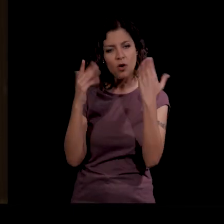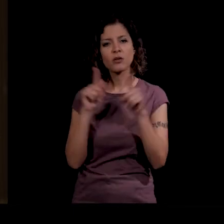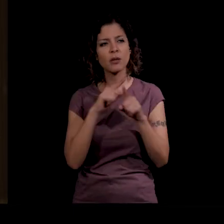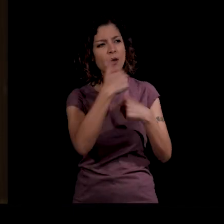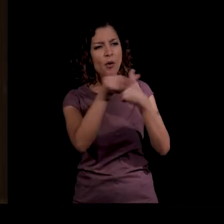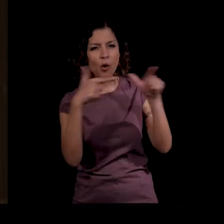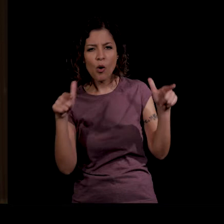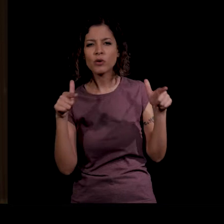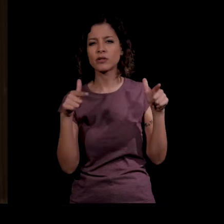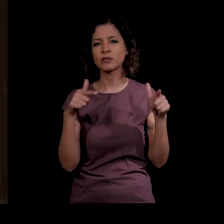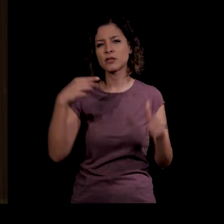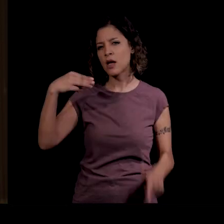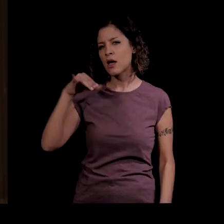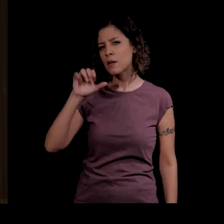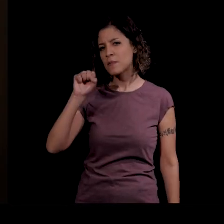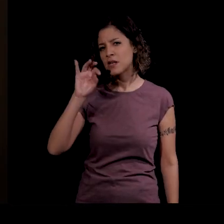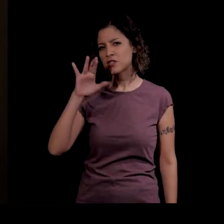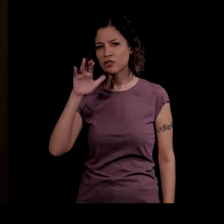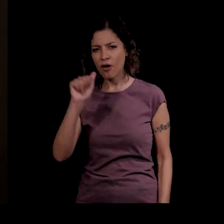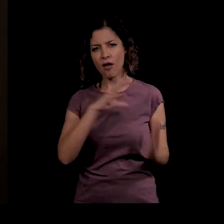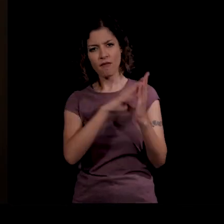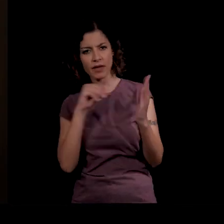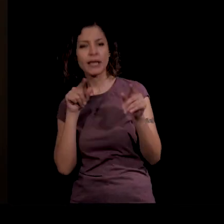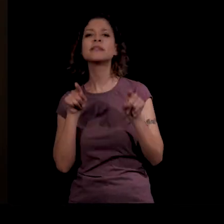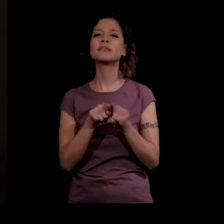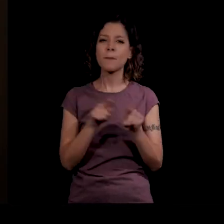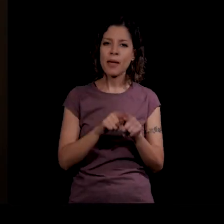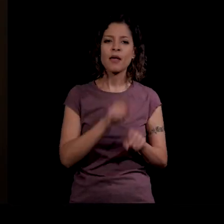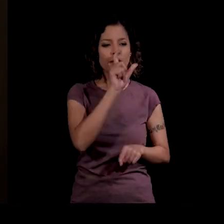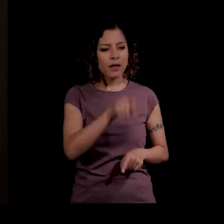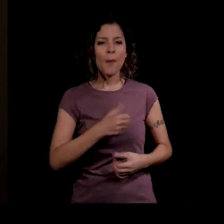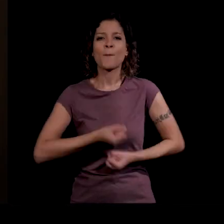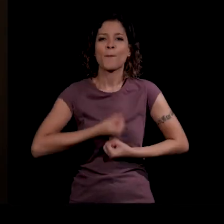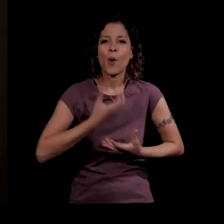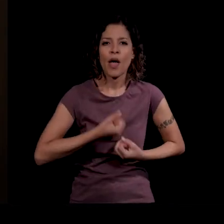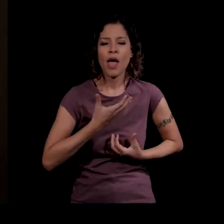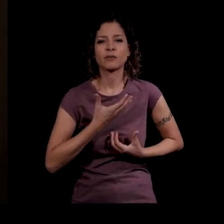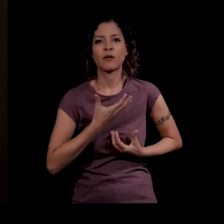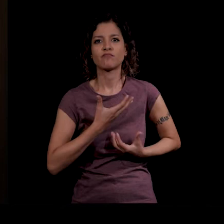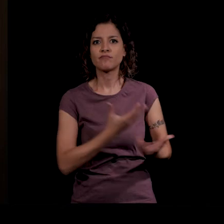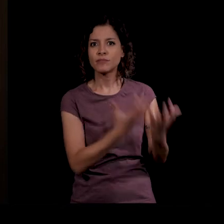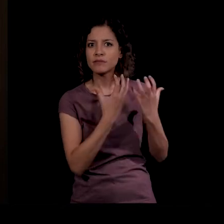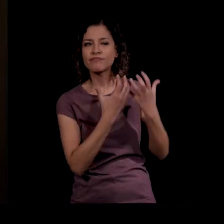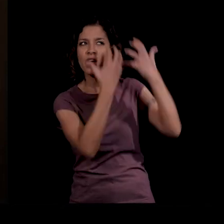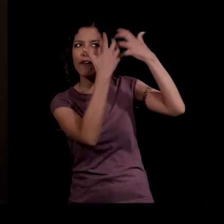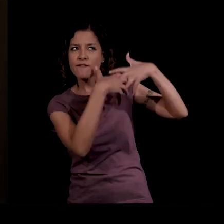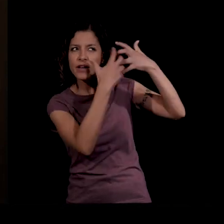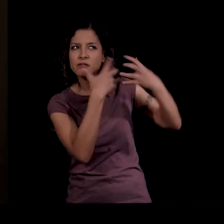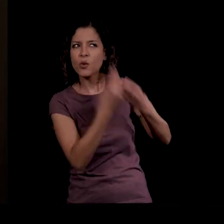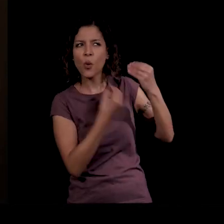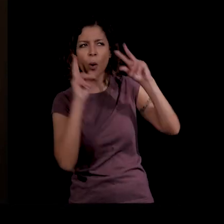de várias referências místicas também, de poetas que me trazem muita reflexão sobre essa condição